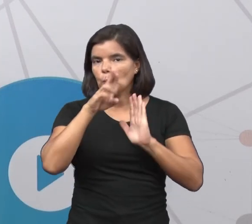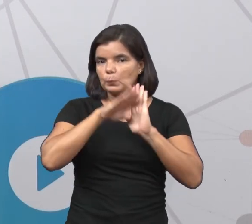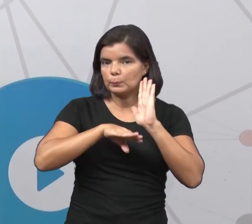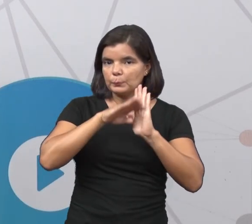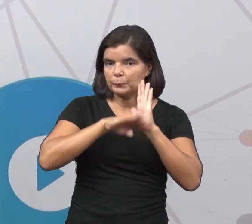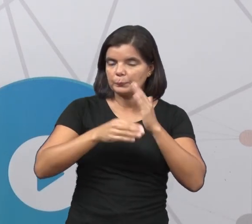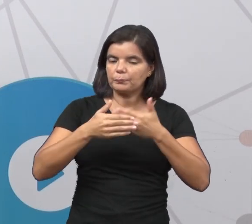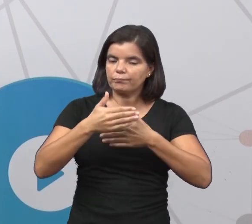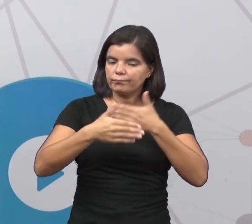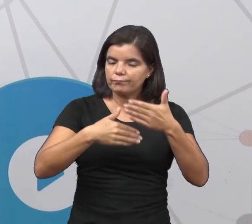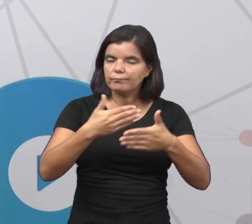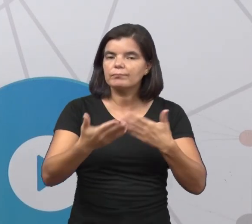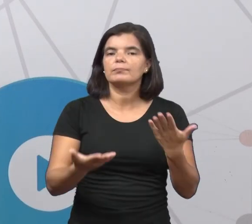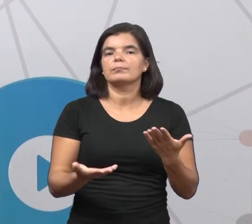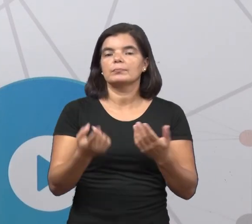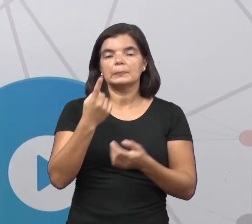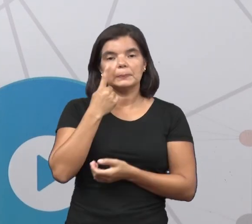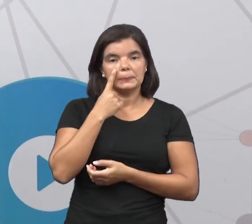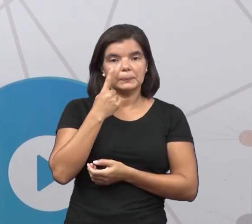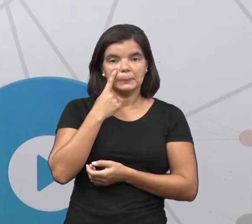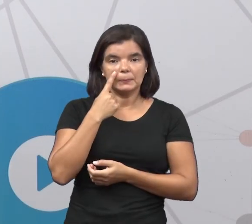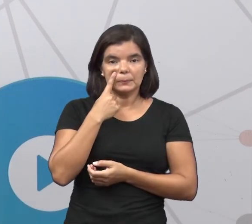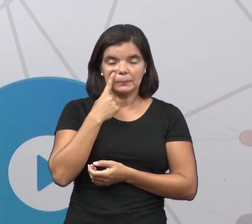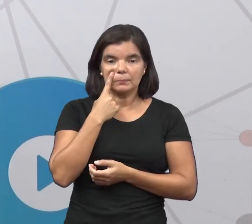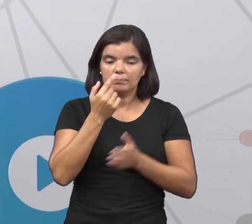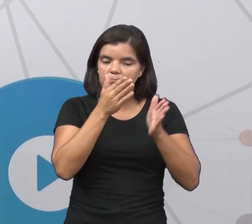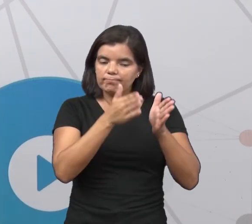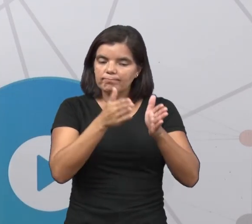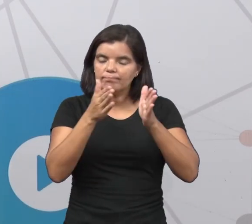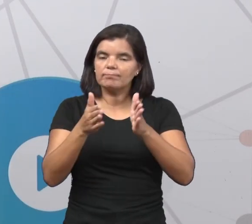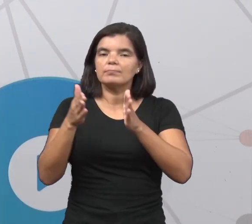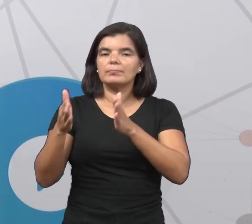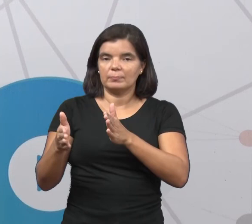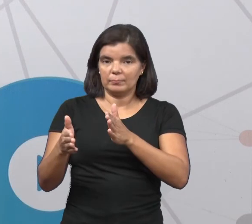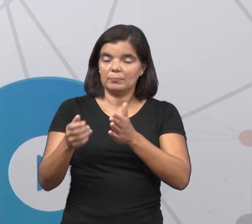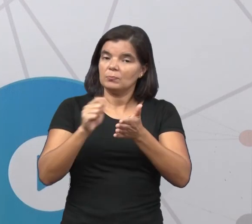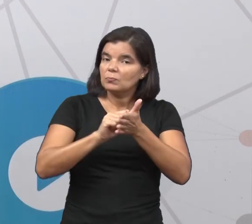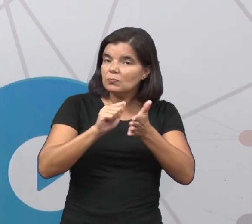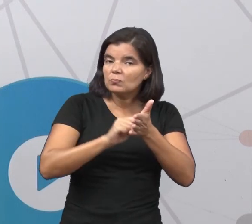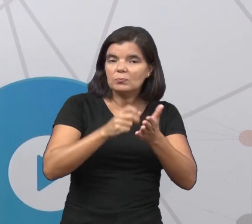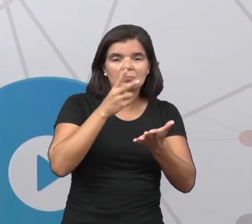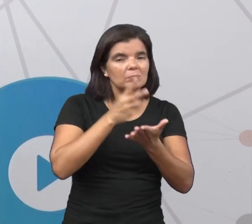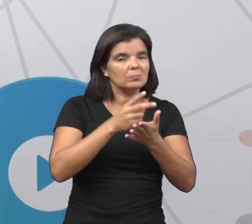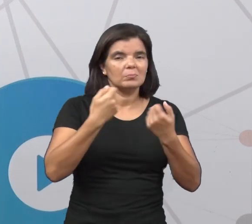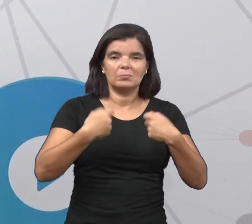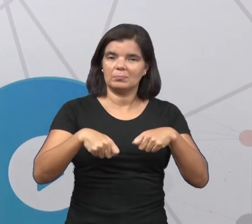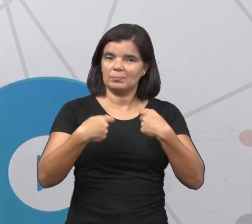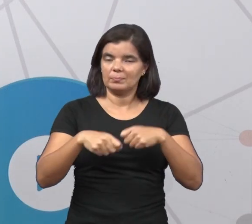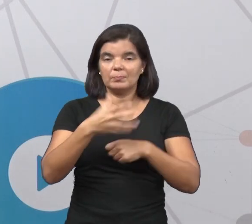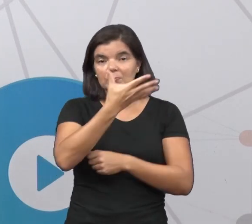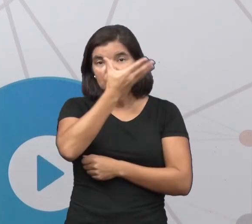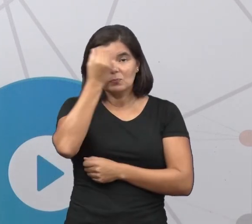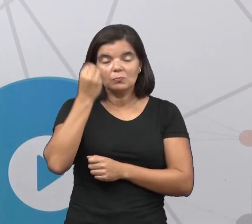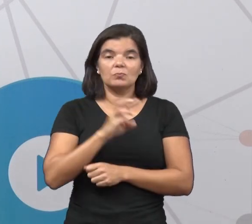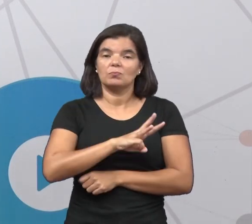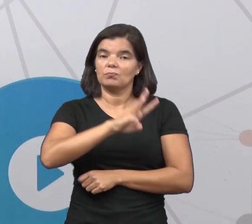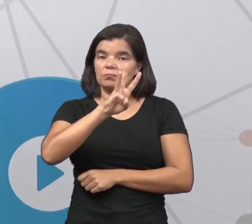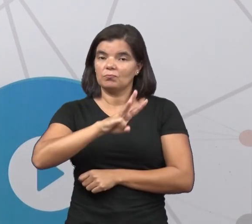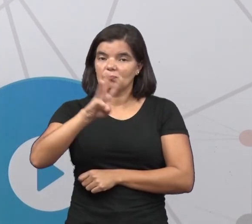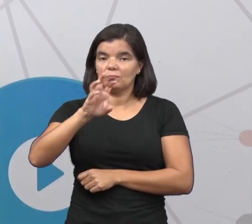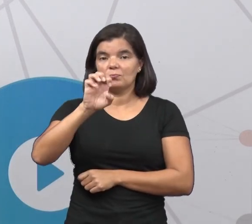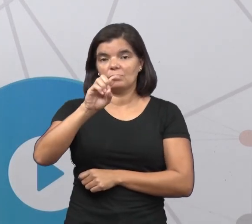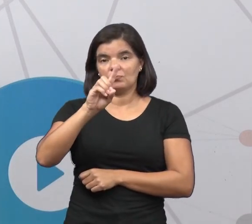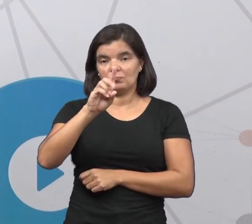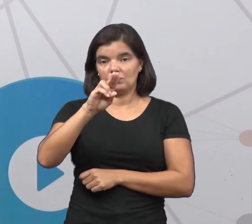e assim sucessivamente. Observem isso, façam passo a passo, reescrevam sempre que precisar. Não esqueça de entrar na plataforma